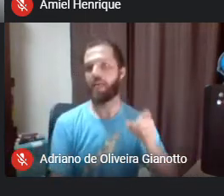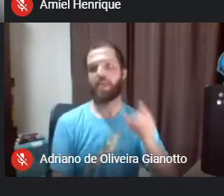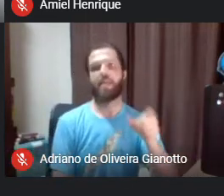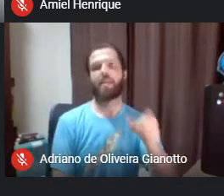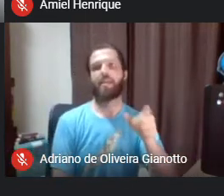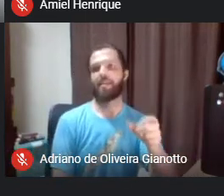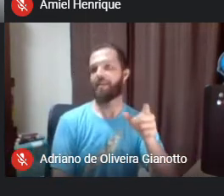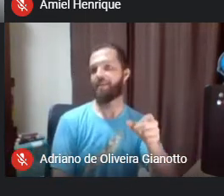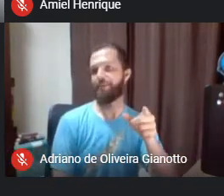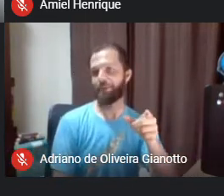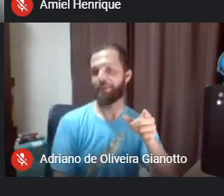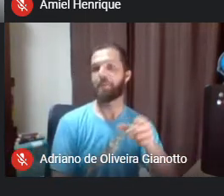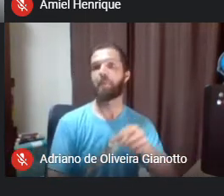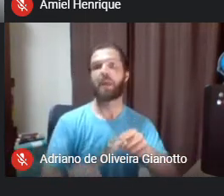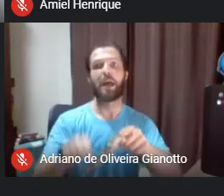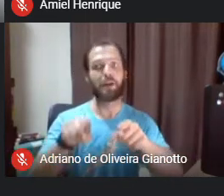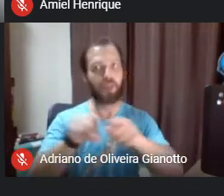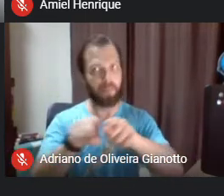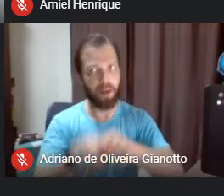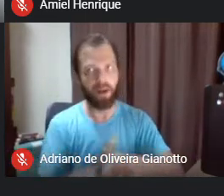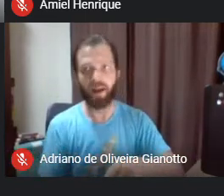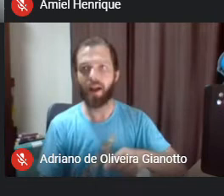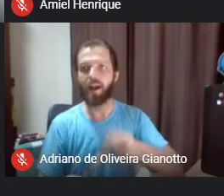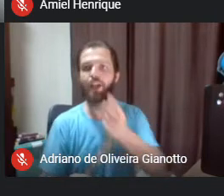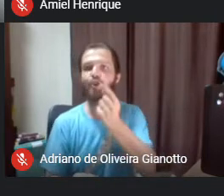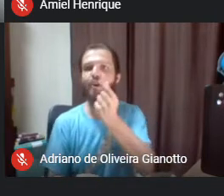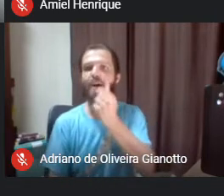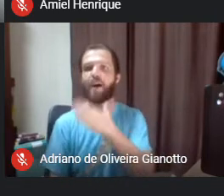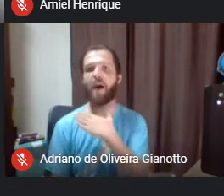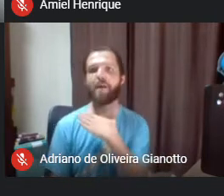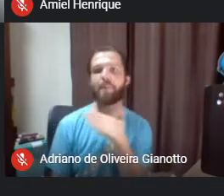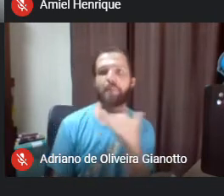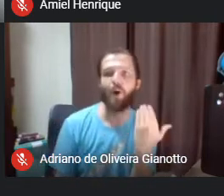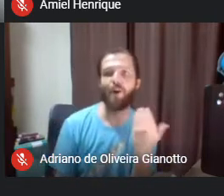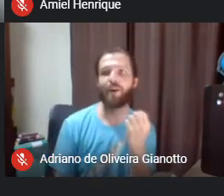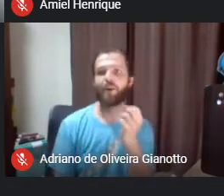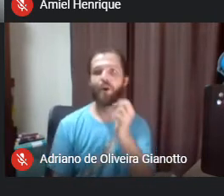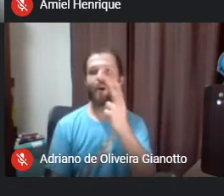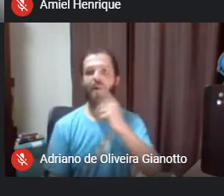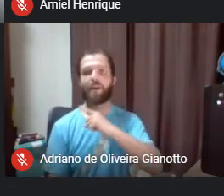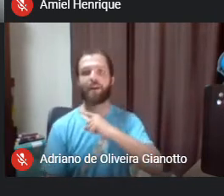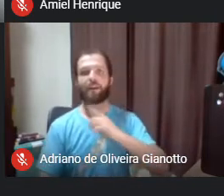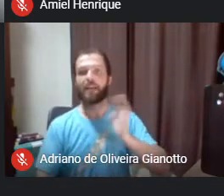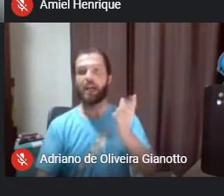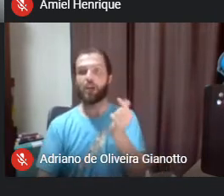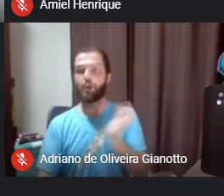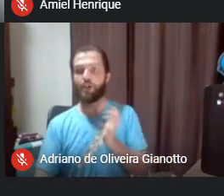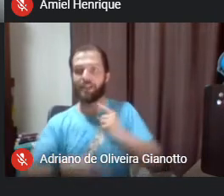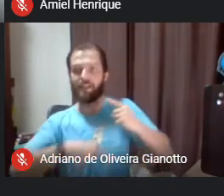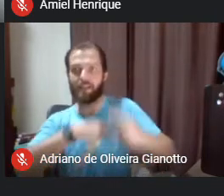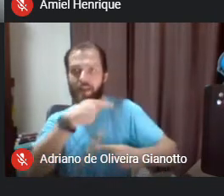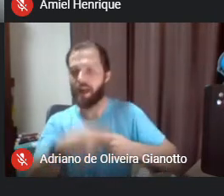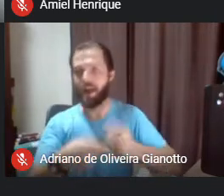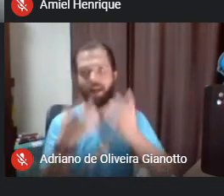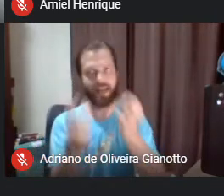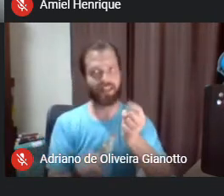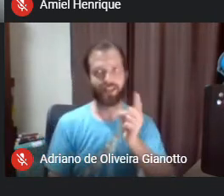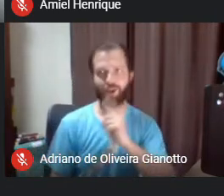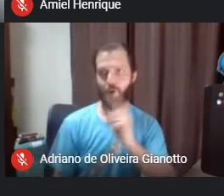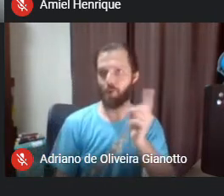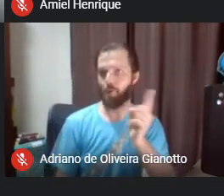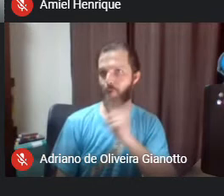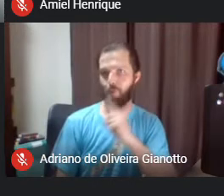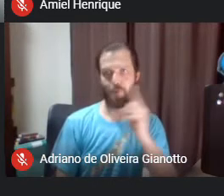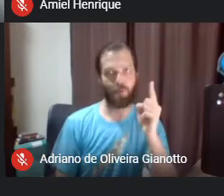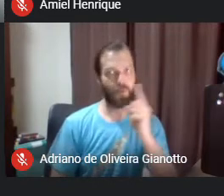a liberação, né? Mas antigamente não podia. Era da mesma forma. Então, assim, se alguém da